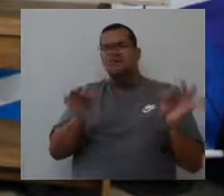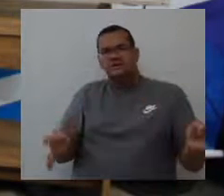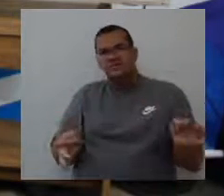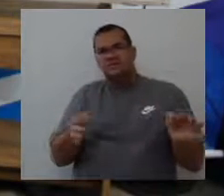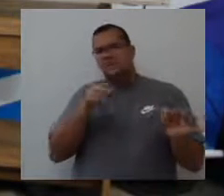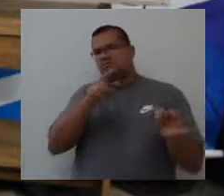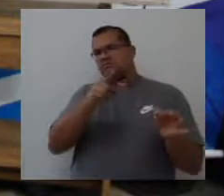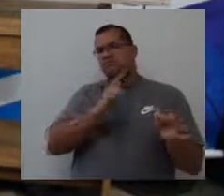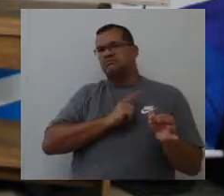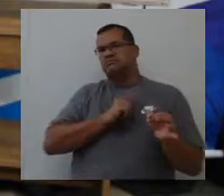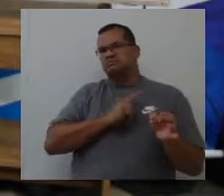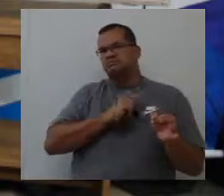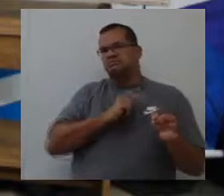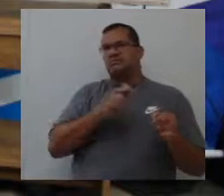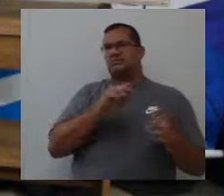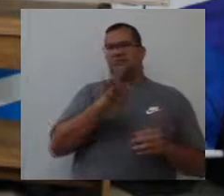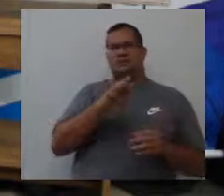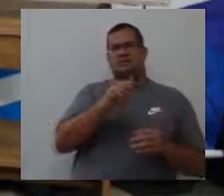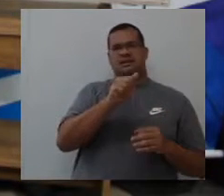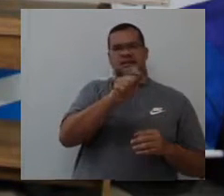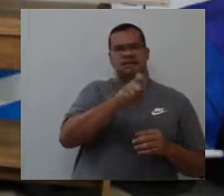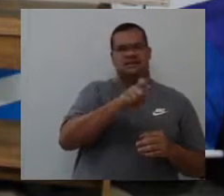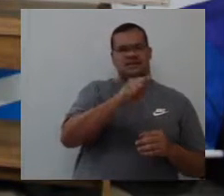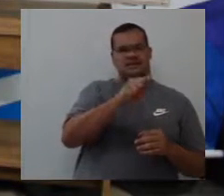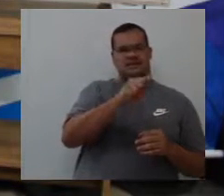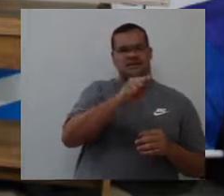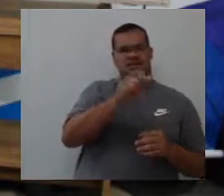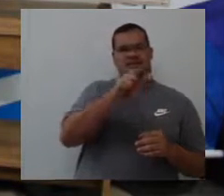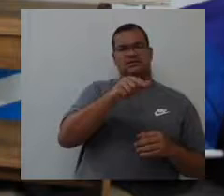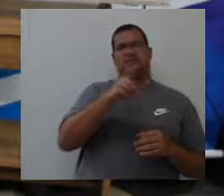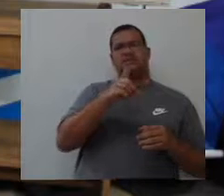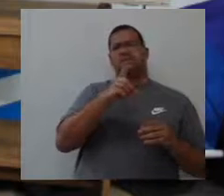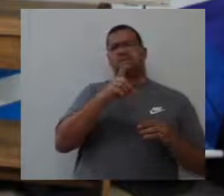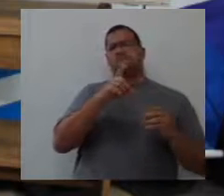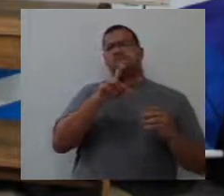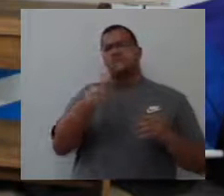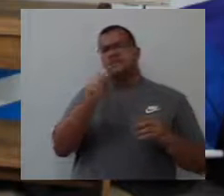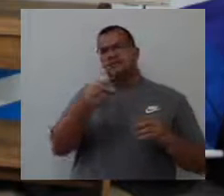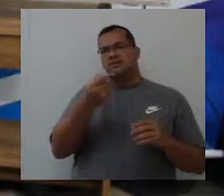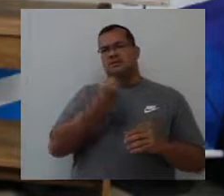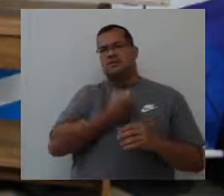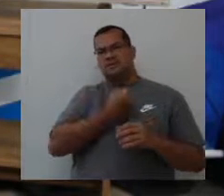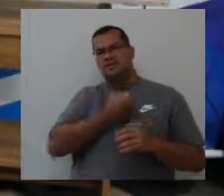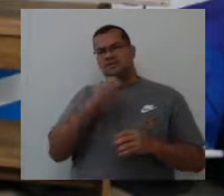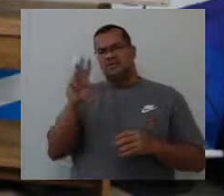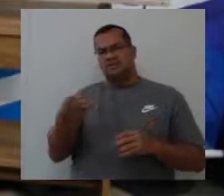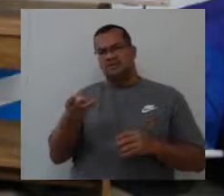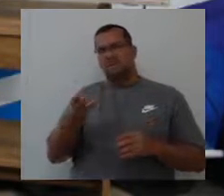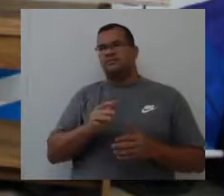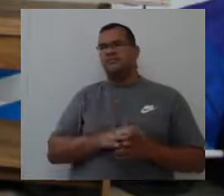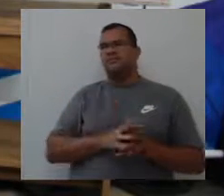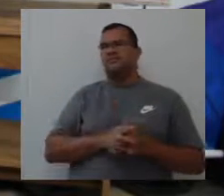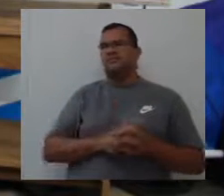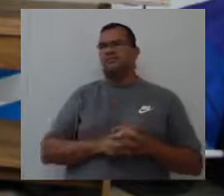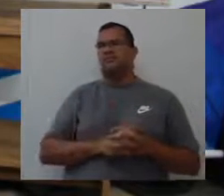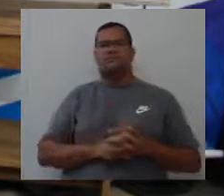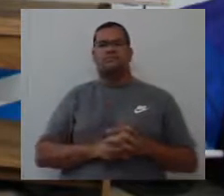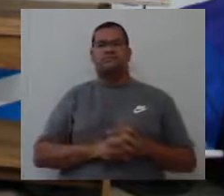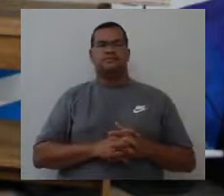direta entre a taxa decimal, que 25% representa, e o número 3.000. Olha como